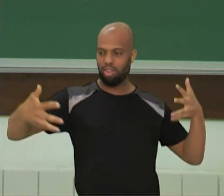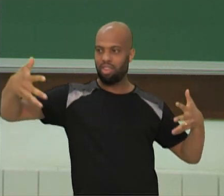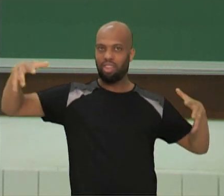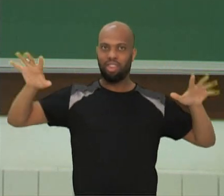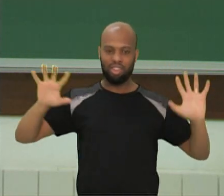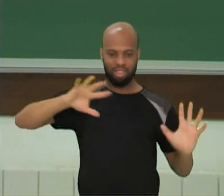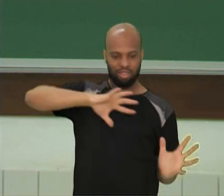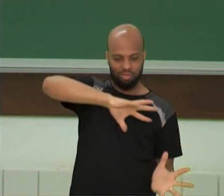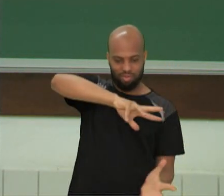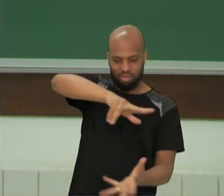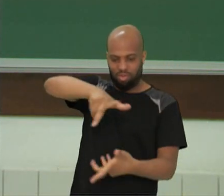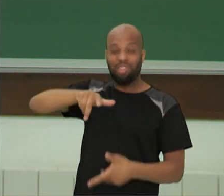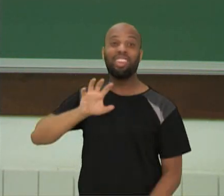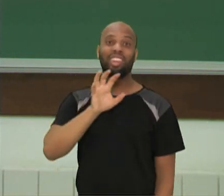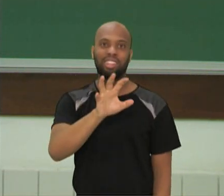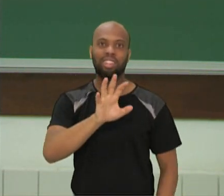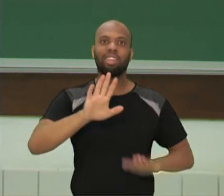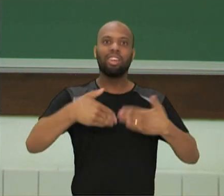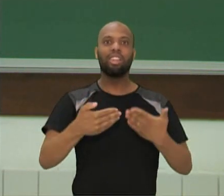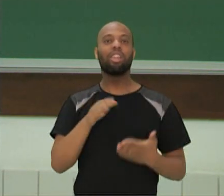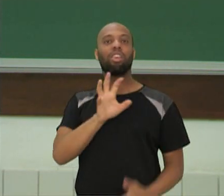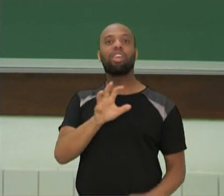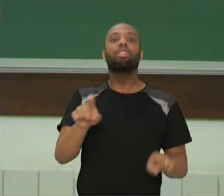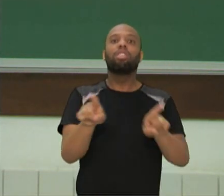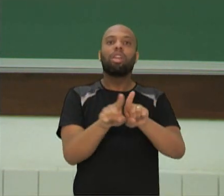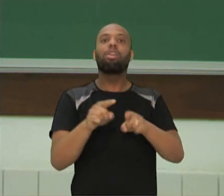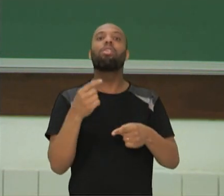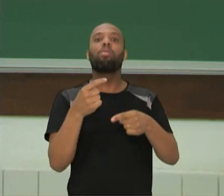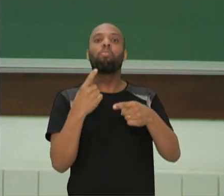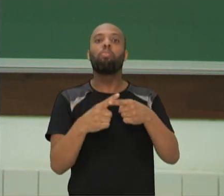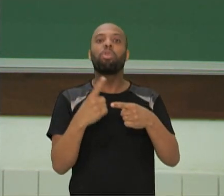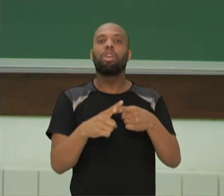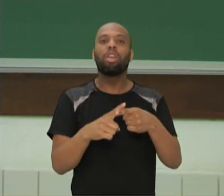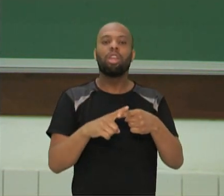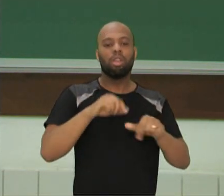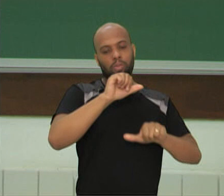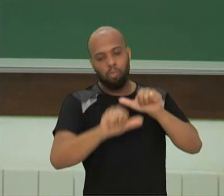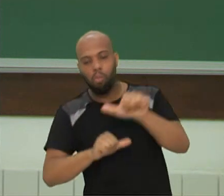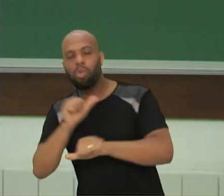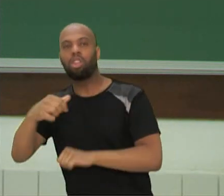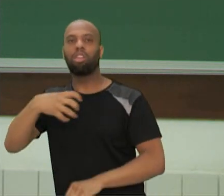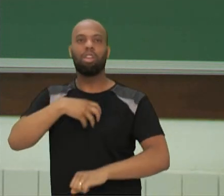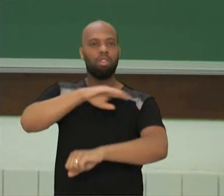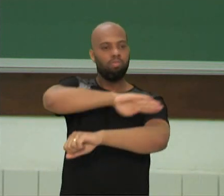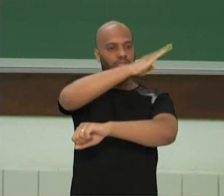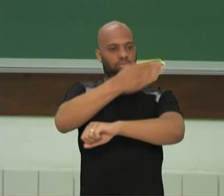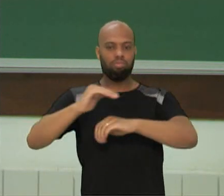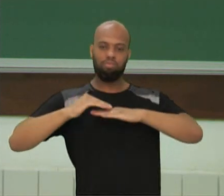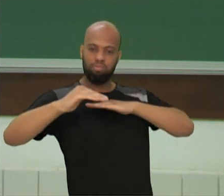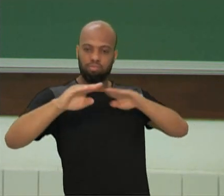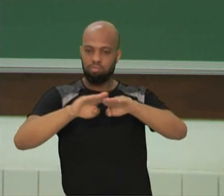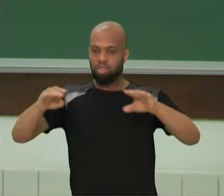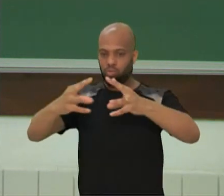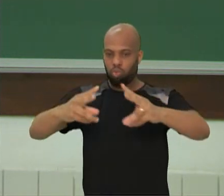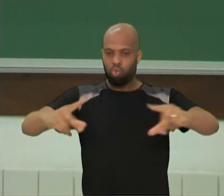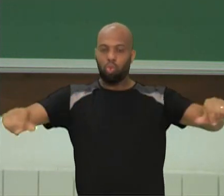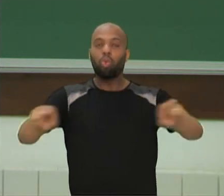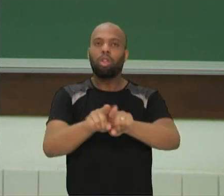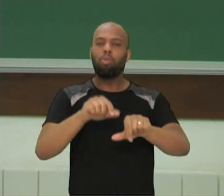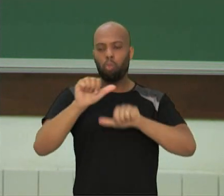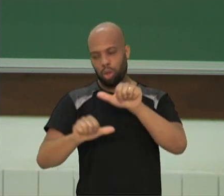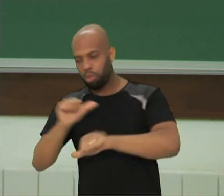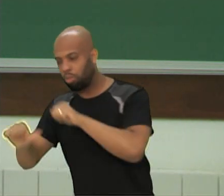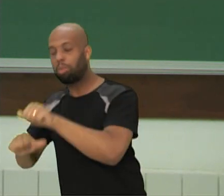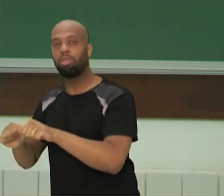processo de deriva continental resultou também em mudanças no relevo terrestre, mudanças na superfície